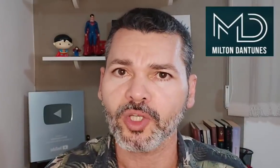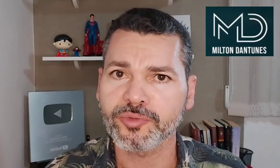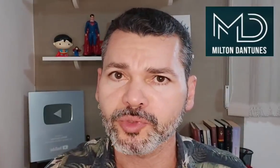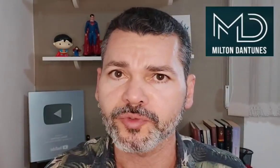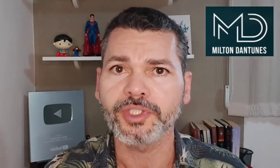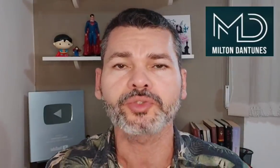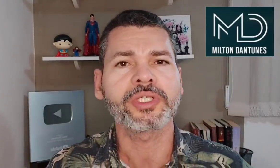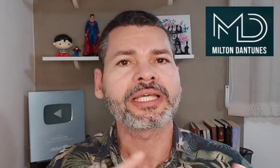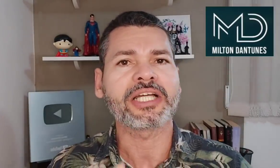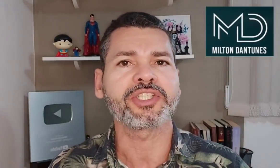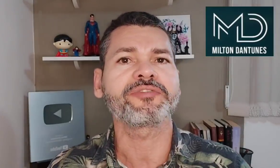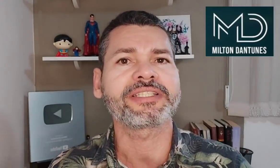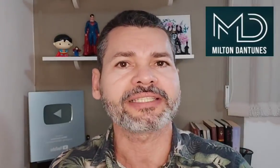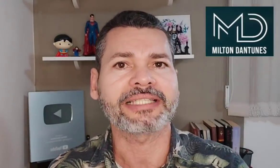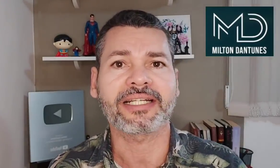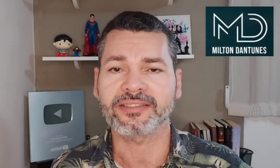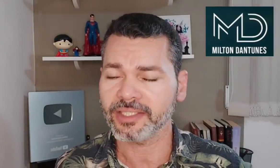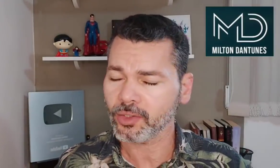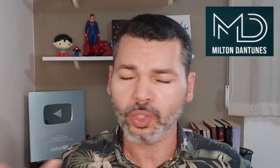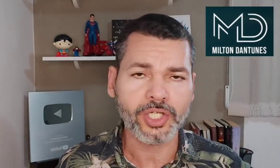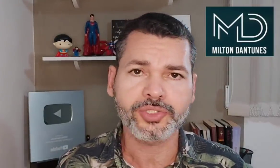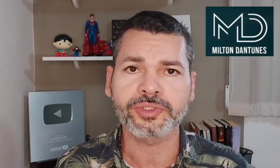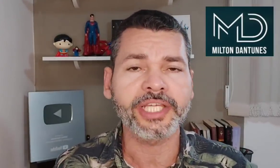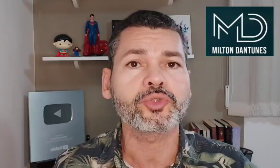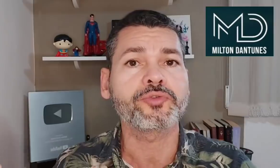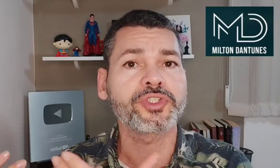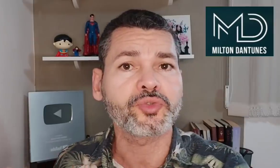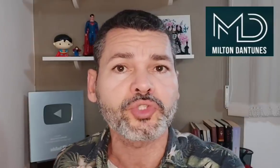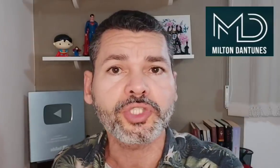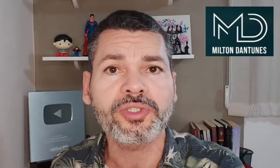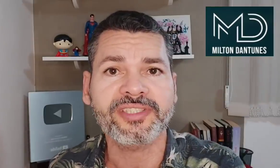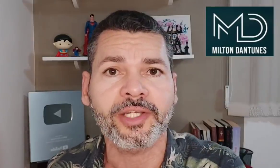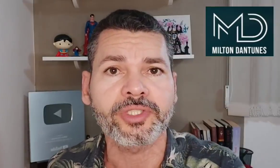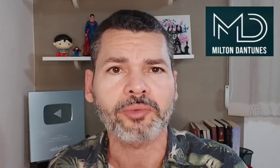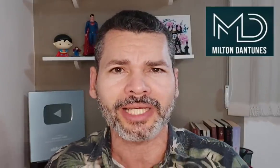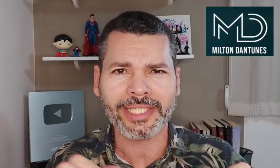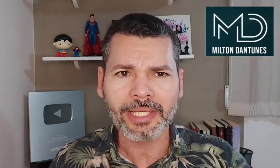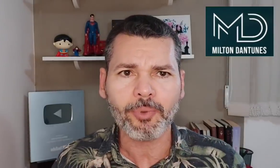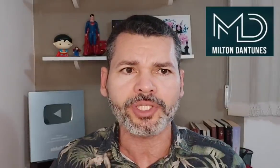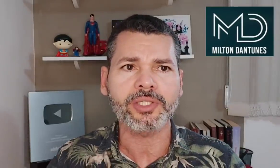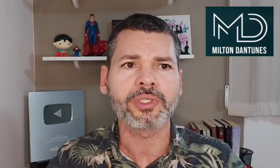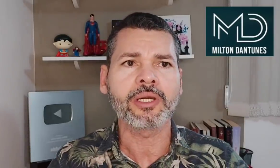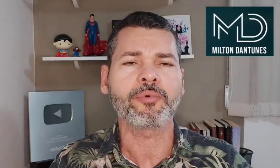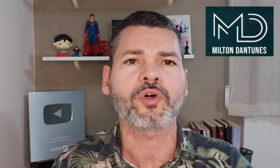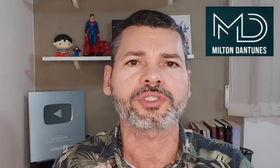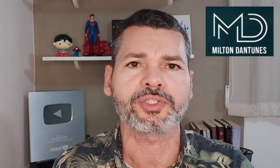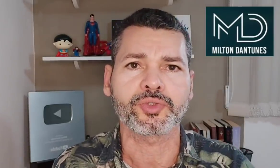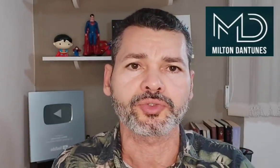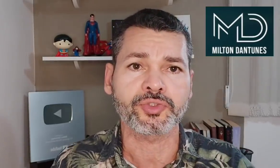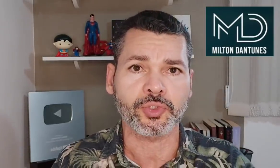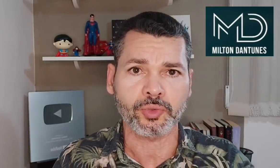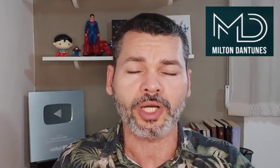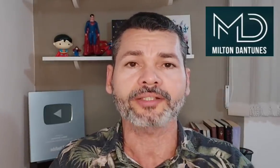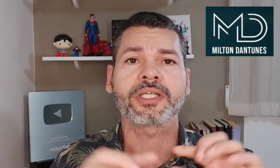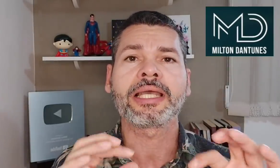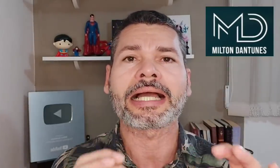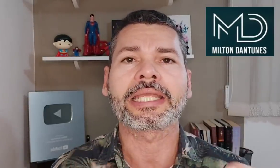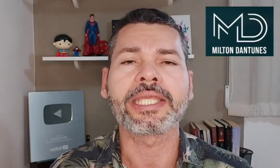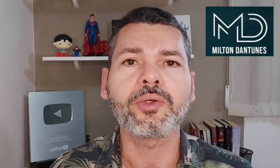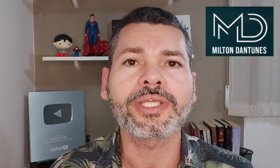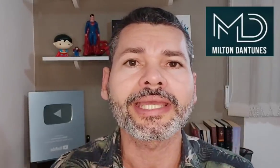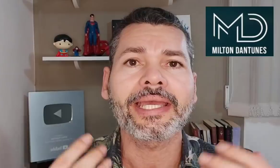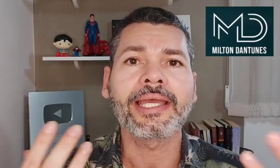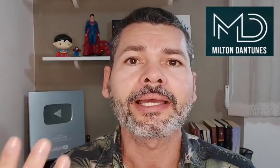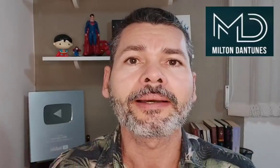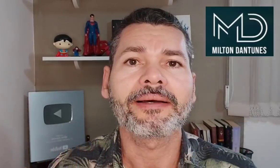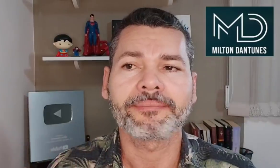nossos próximos vídeos. A gente vai tentar trazer, lógico, dentro do que for discutido nessa reunião daqui a pouquinho, por volta das 18 horas,